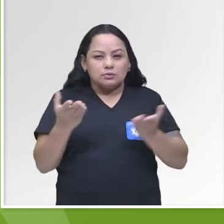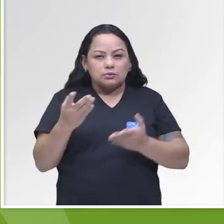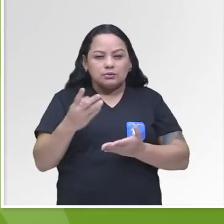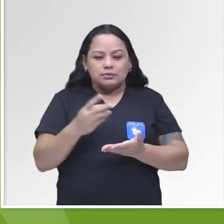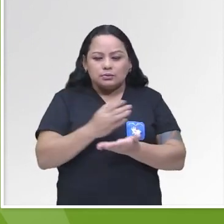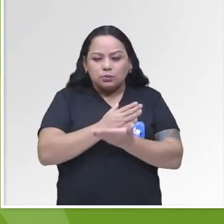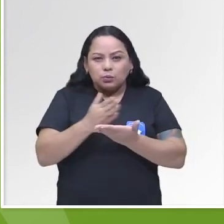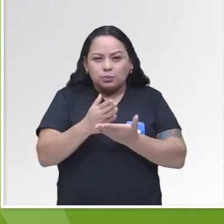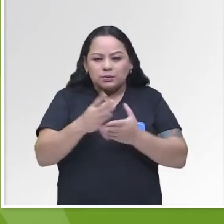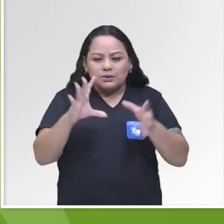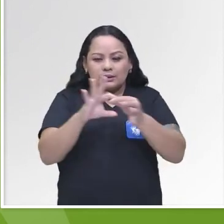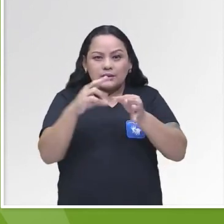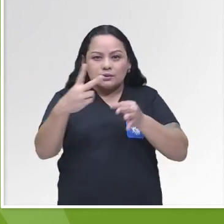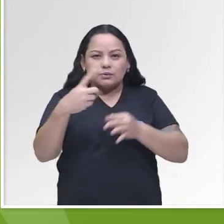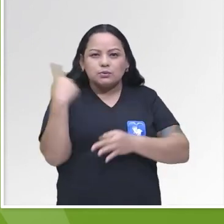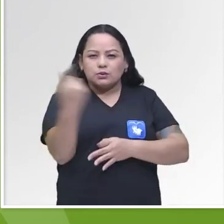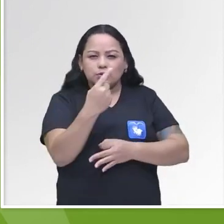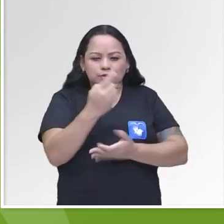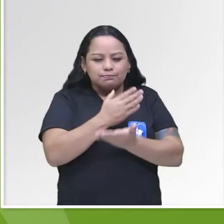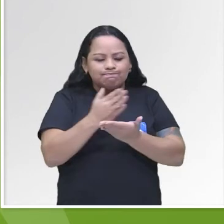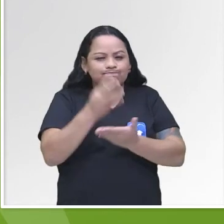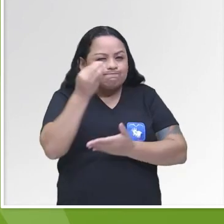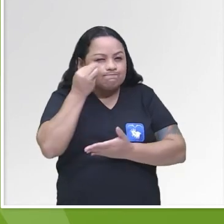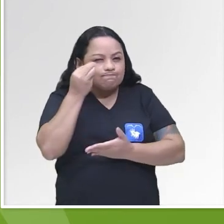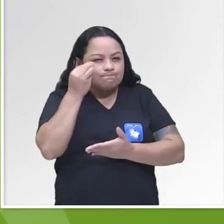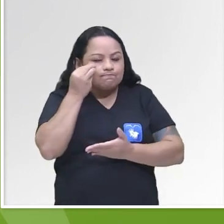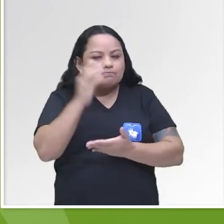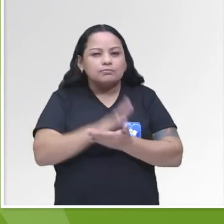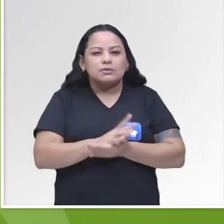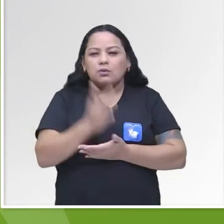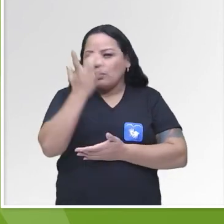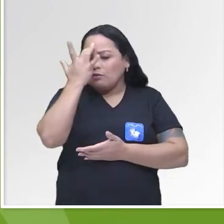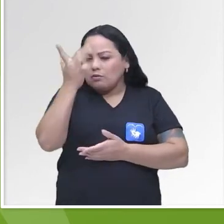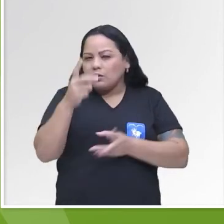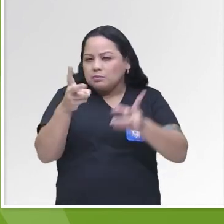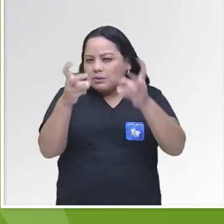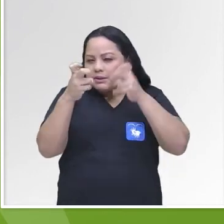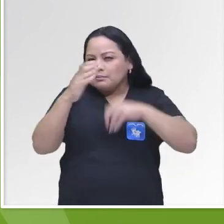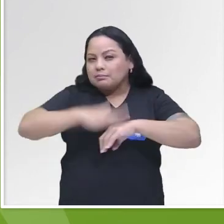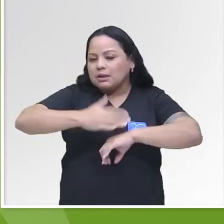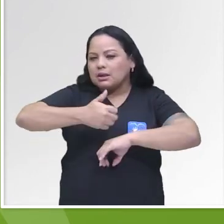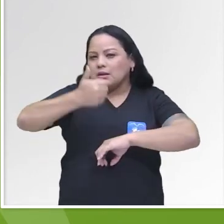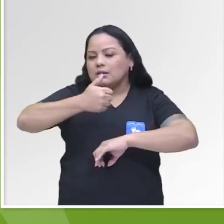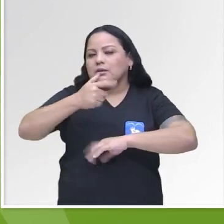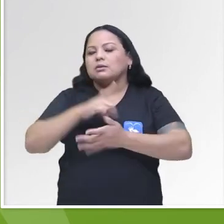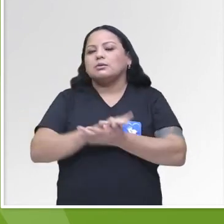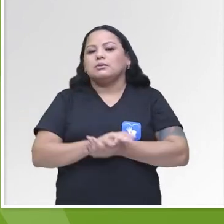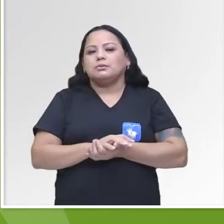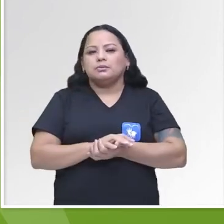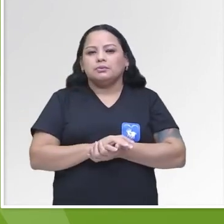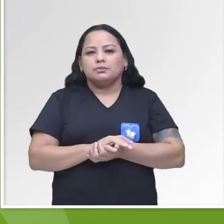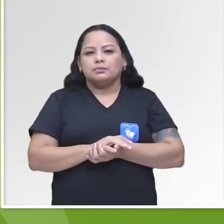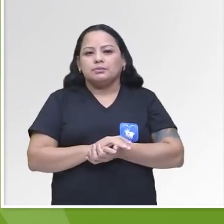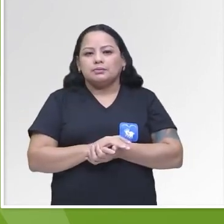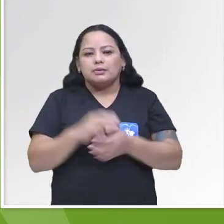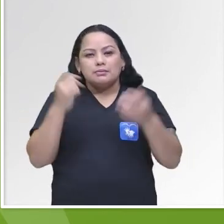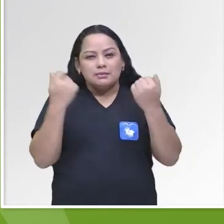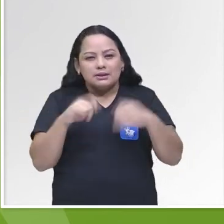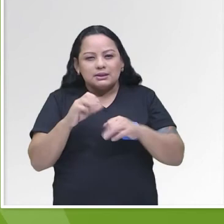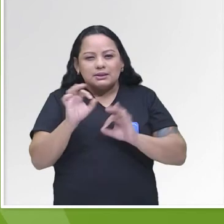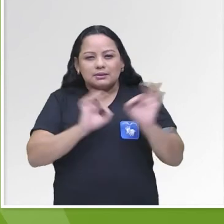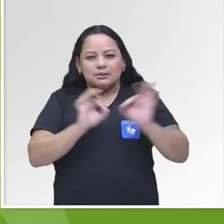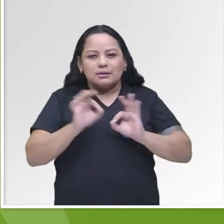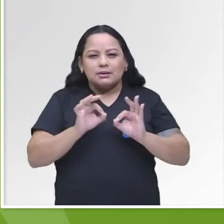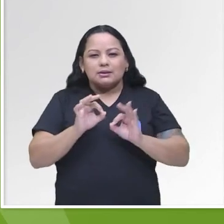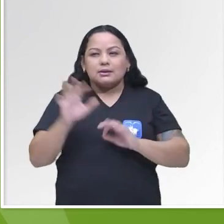tá bom? Para facilitar, para vocês enxergarem melhor os ligantes, vocês podem colocar essa fórmula